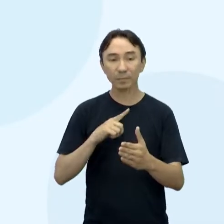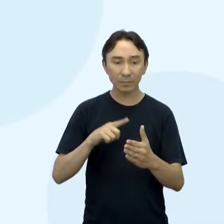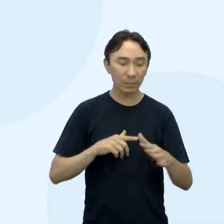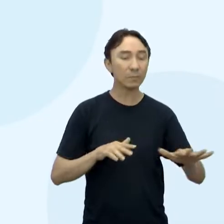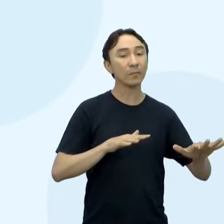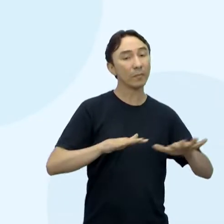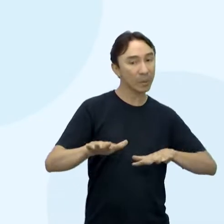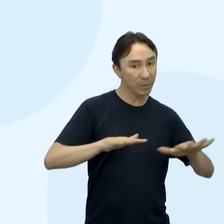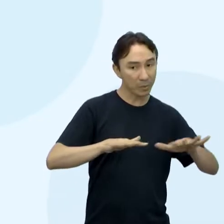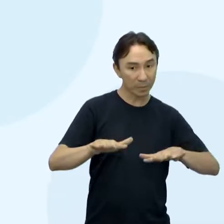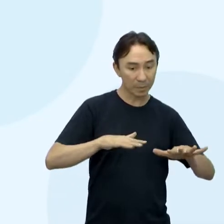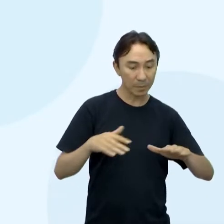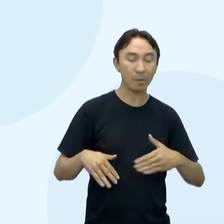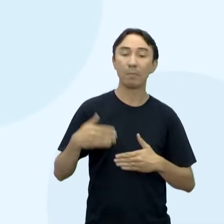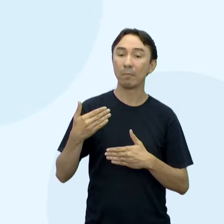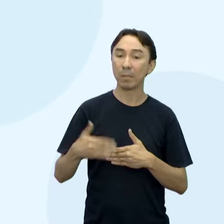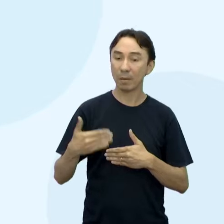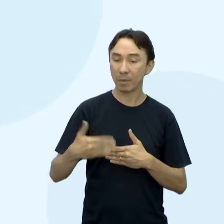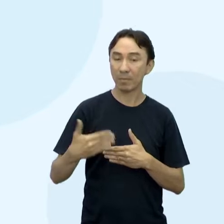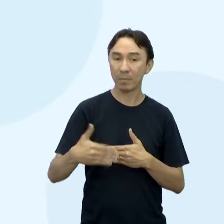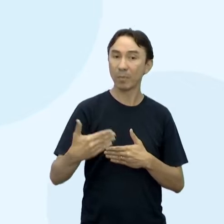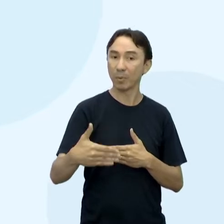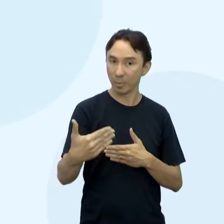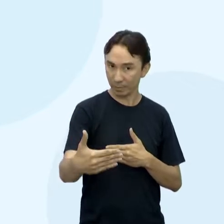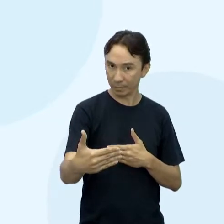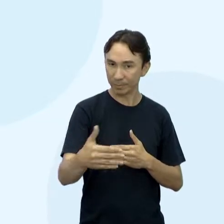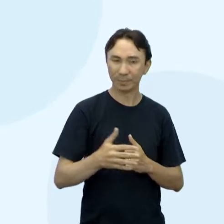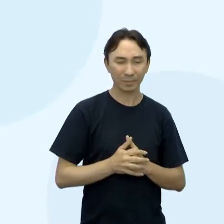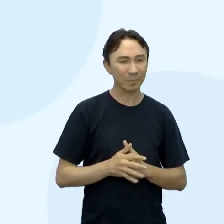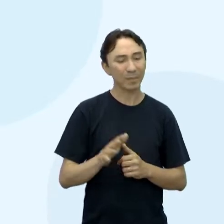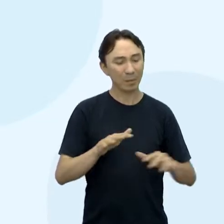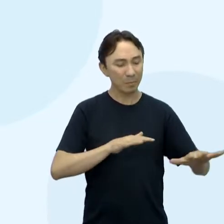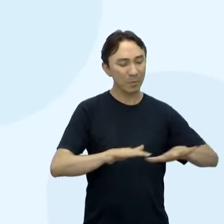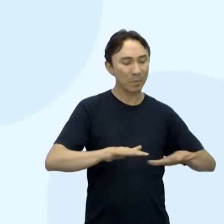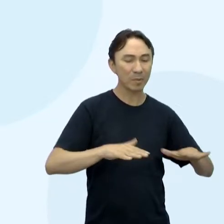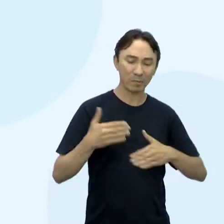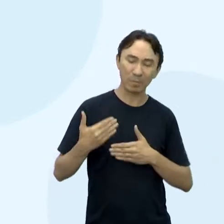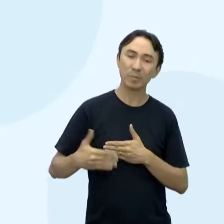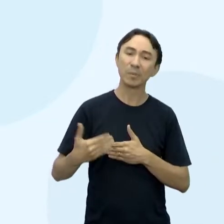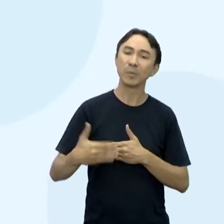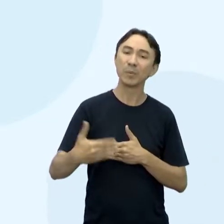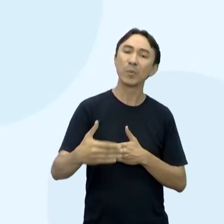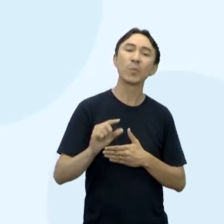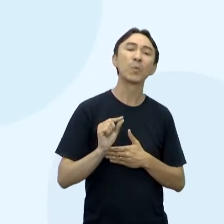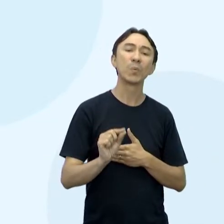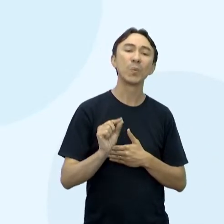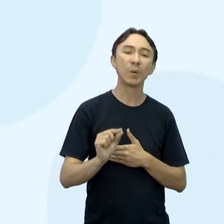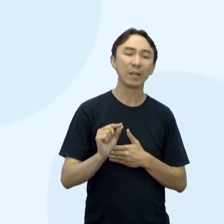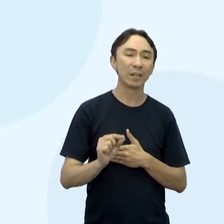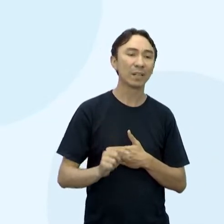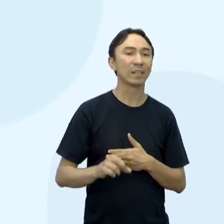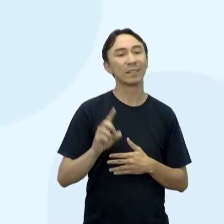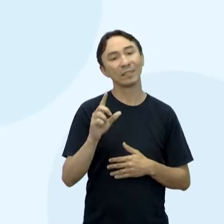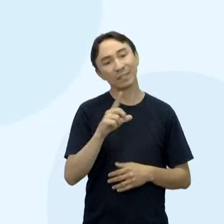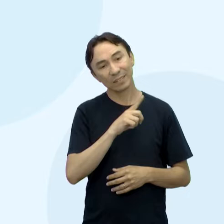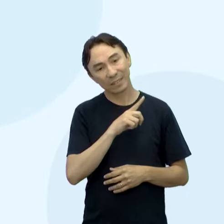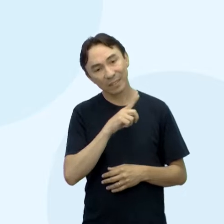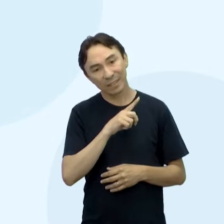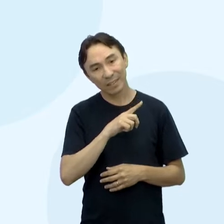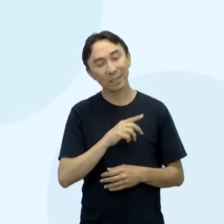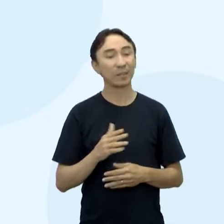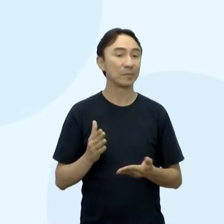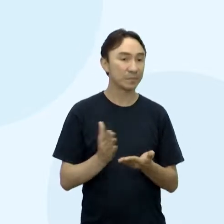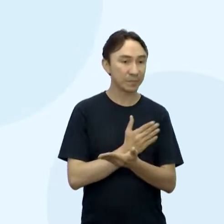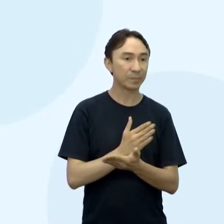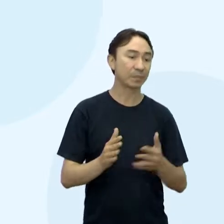periódicos. Movimentos periódicos, ó. Então, o que acontece? O que é o movimento periódico? Tá aqui, ó. Existem